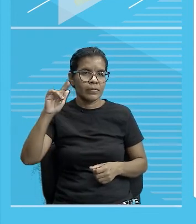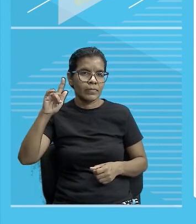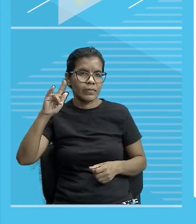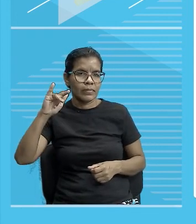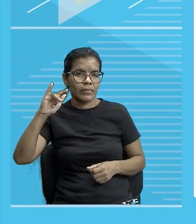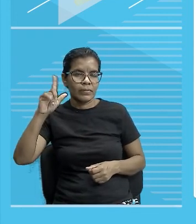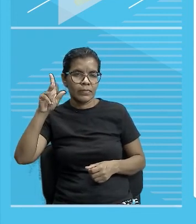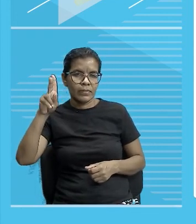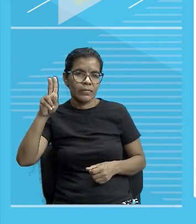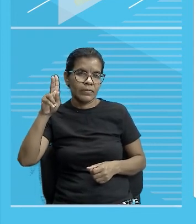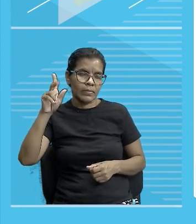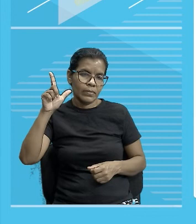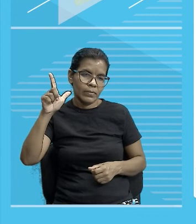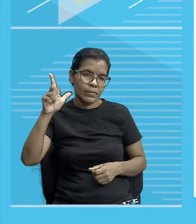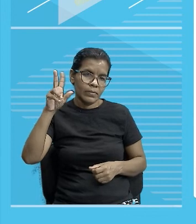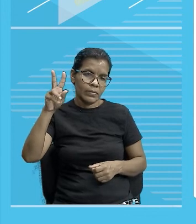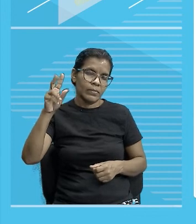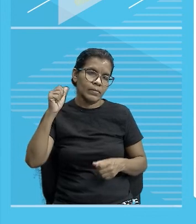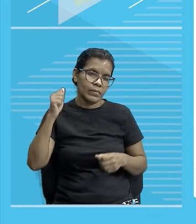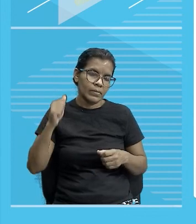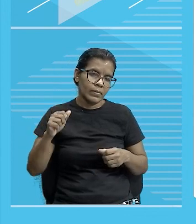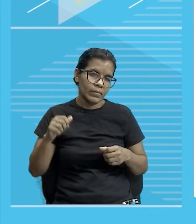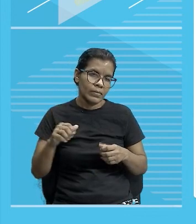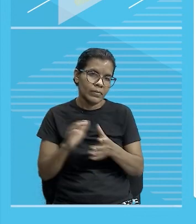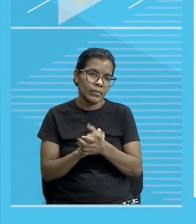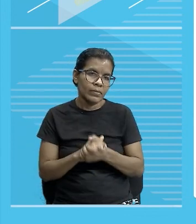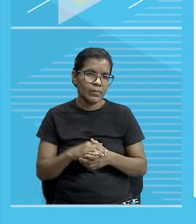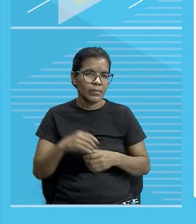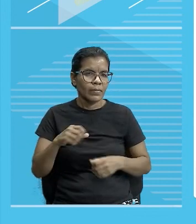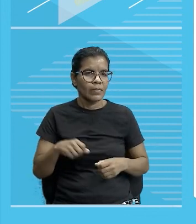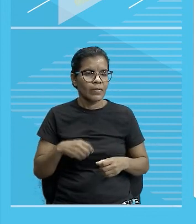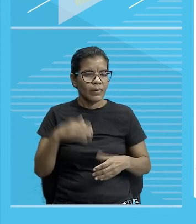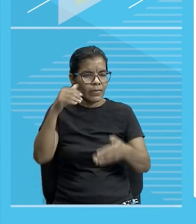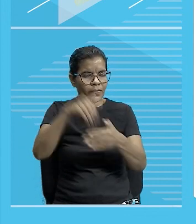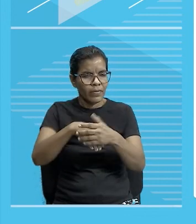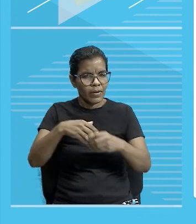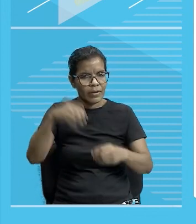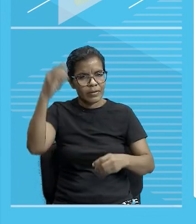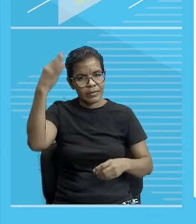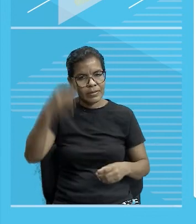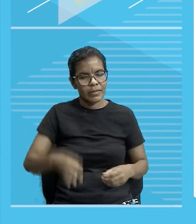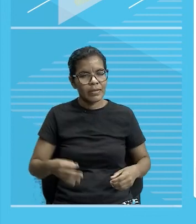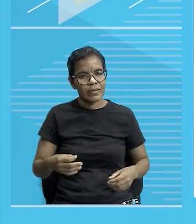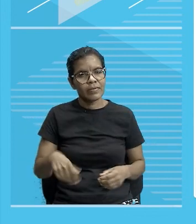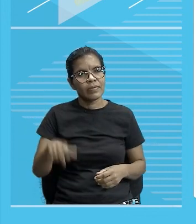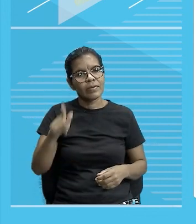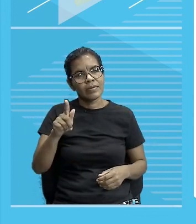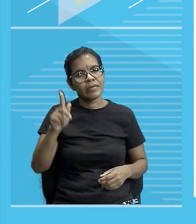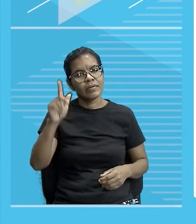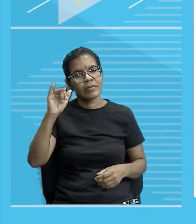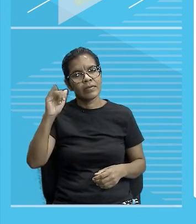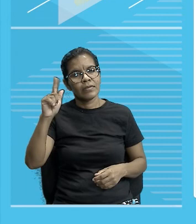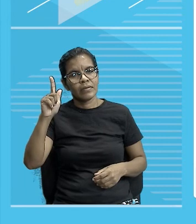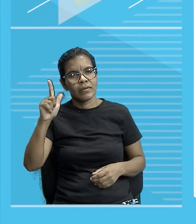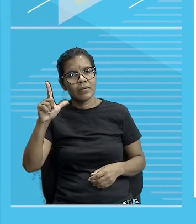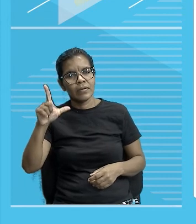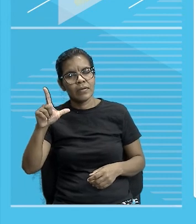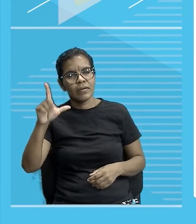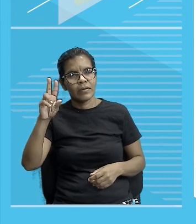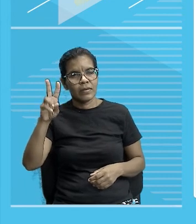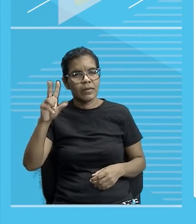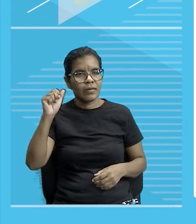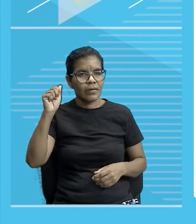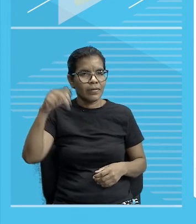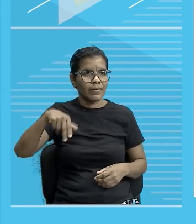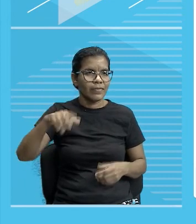programação de hoje é uma palestra vote certo vote Juan Duarte a